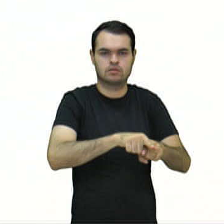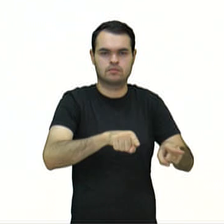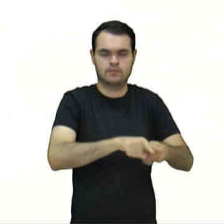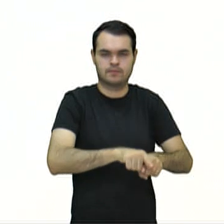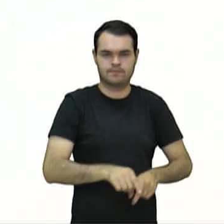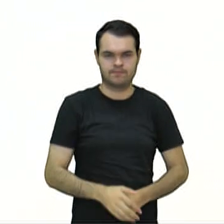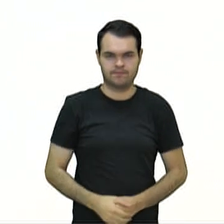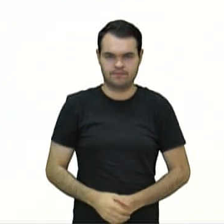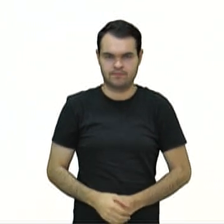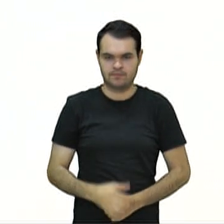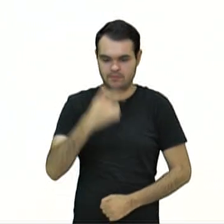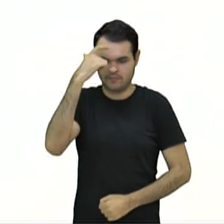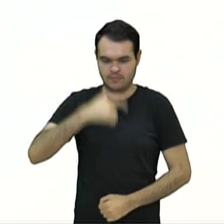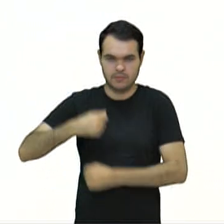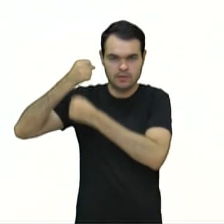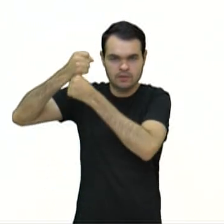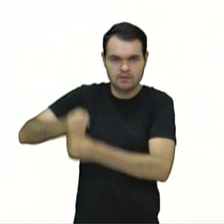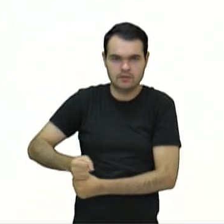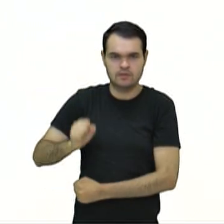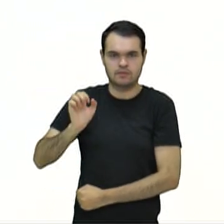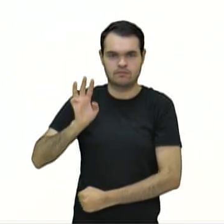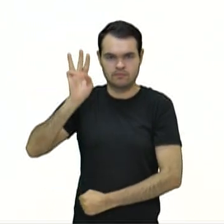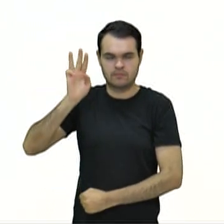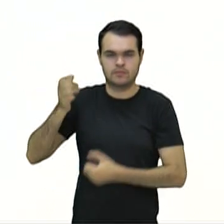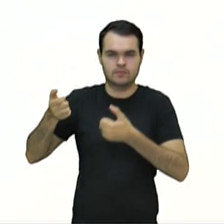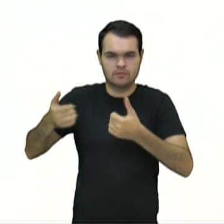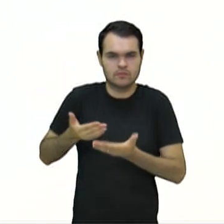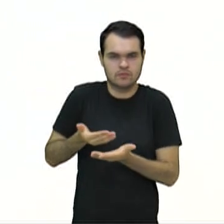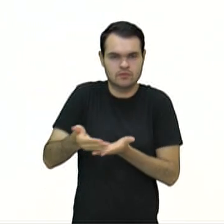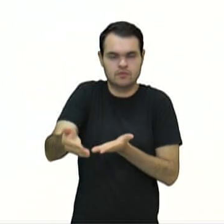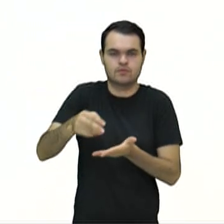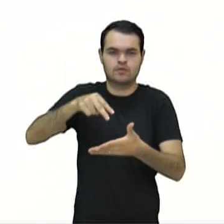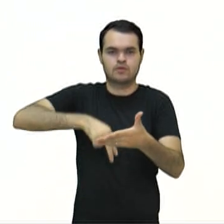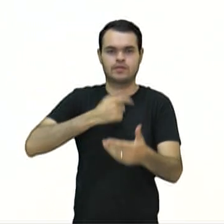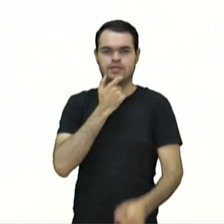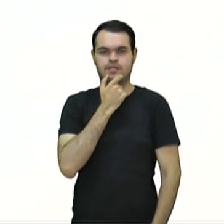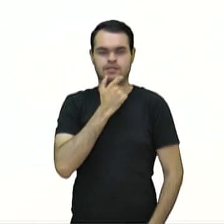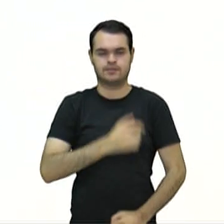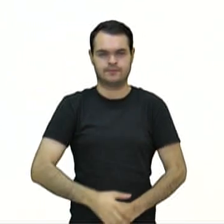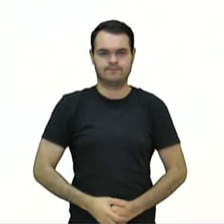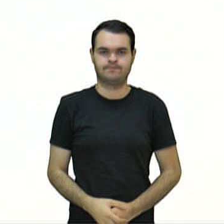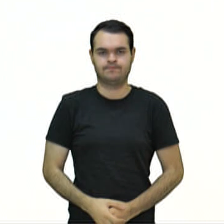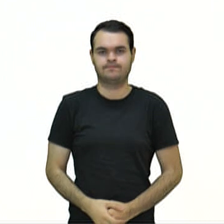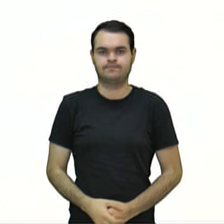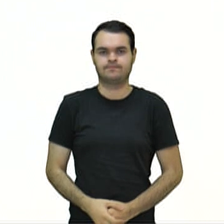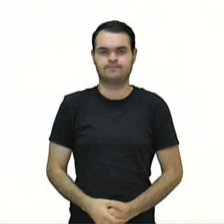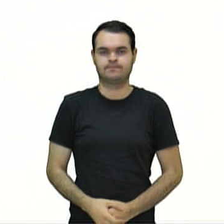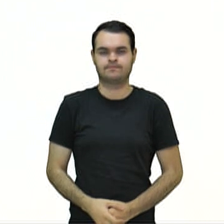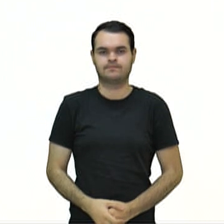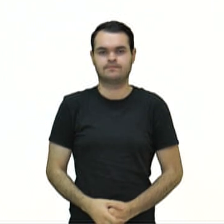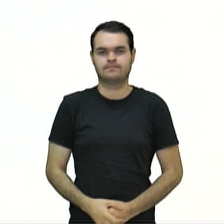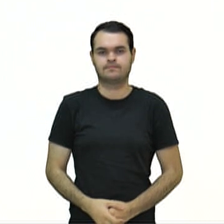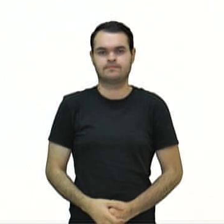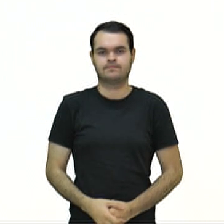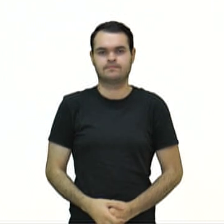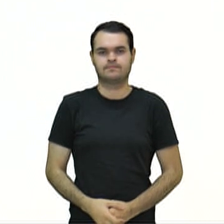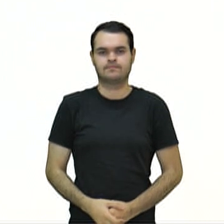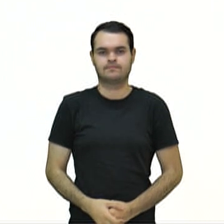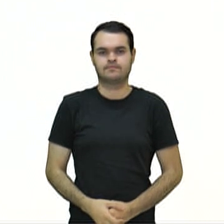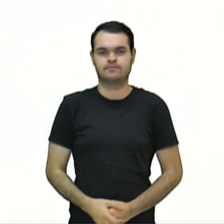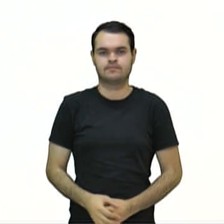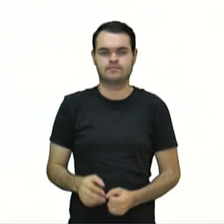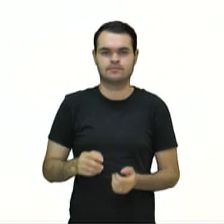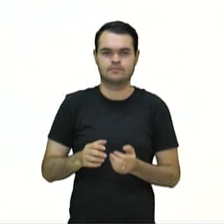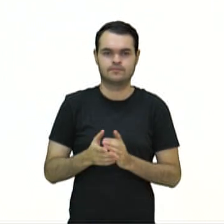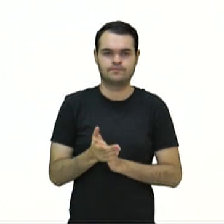Poseidon was brother of Zeus, the sky god and chief deity of ancient Greece, and Hades, god of the underworld. When